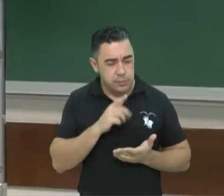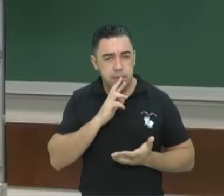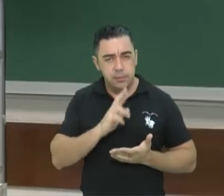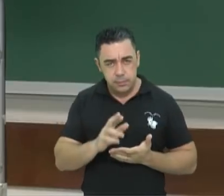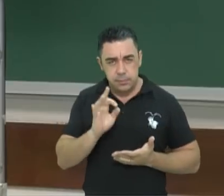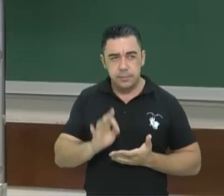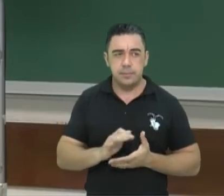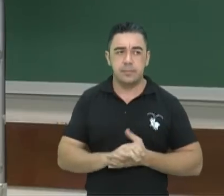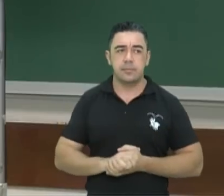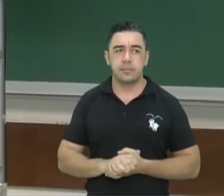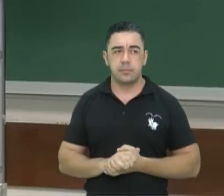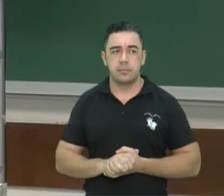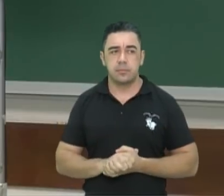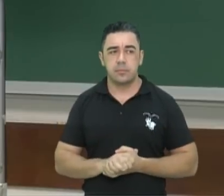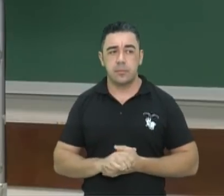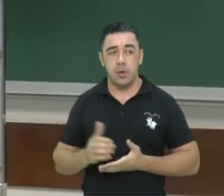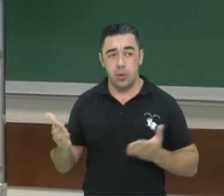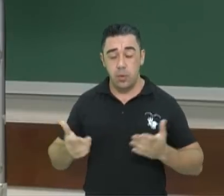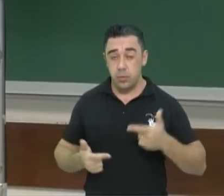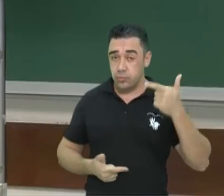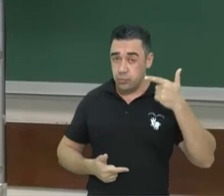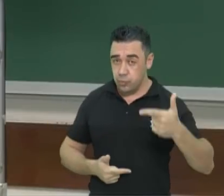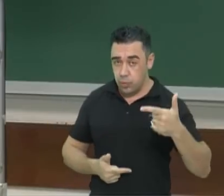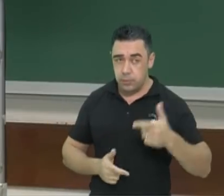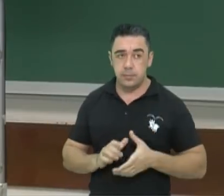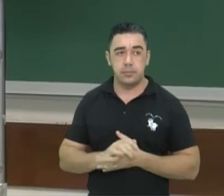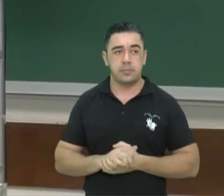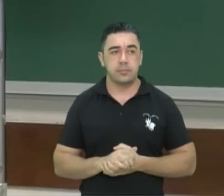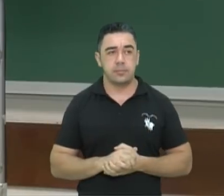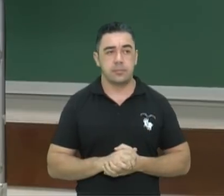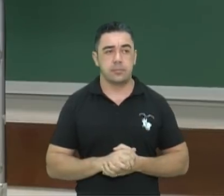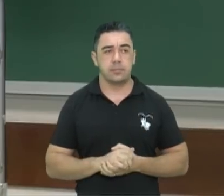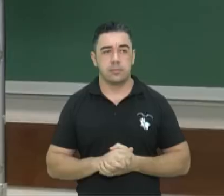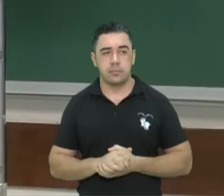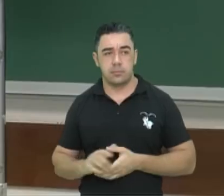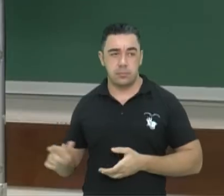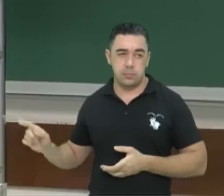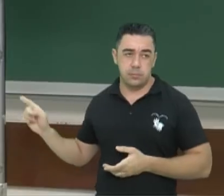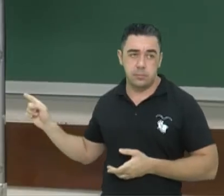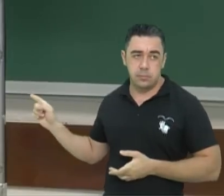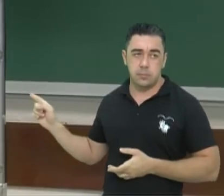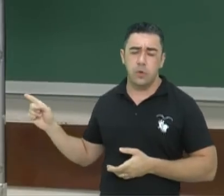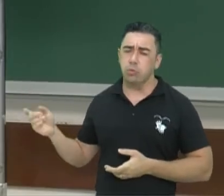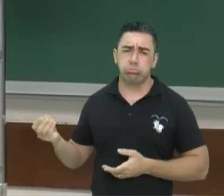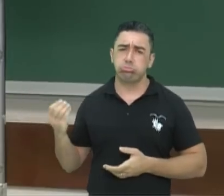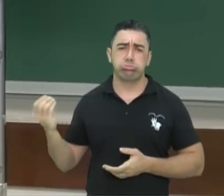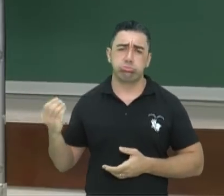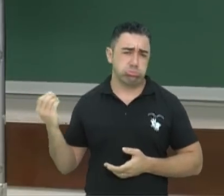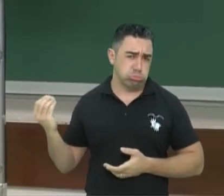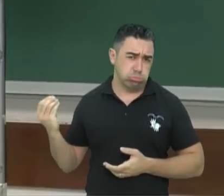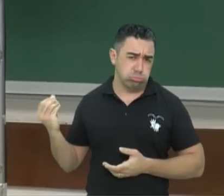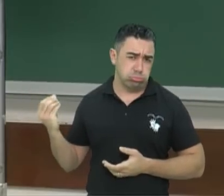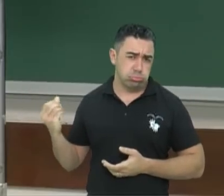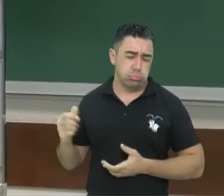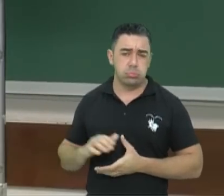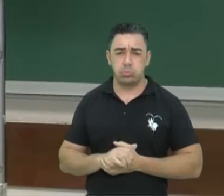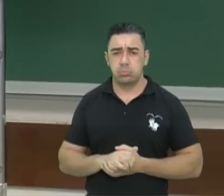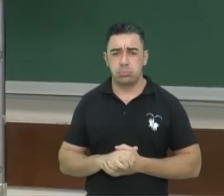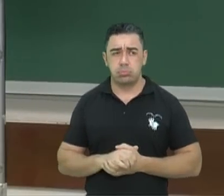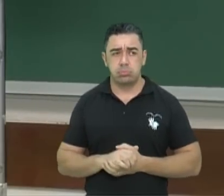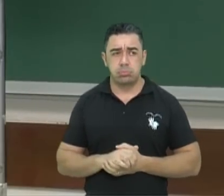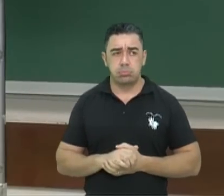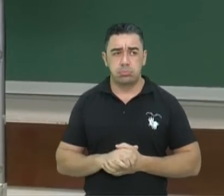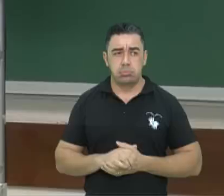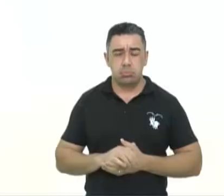conseguir identificar. Agora, nós vamos para a segunda opção, né? Vamos ver se ele vai ser